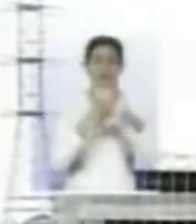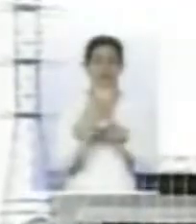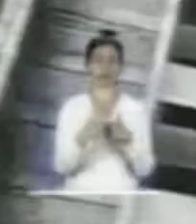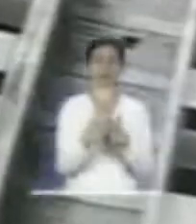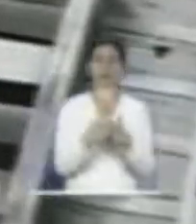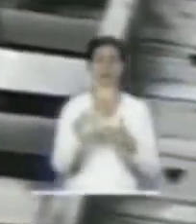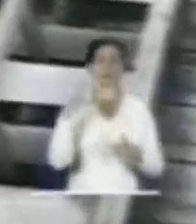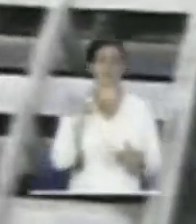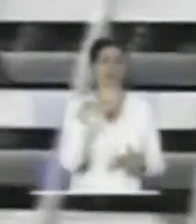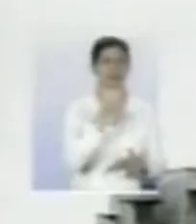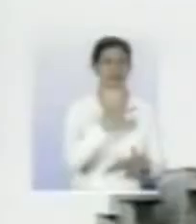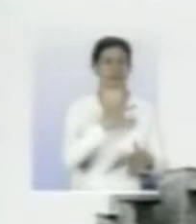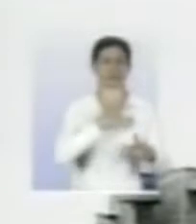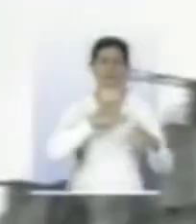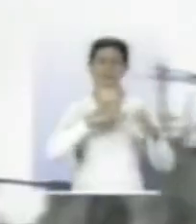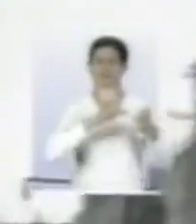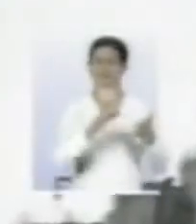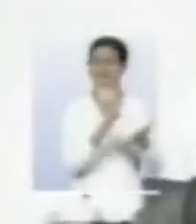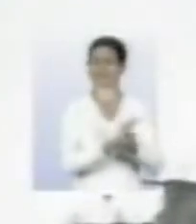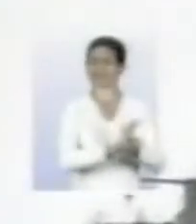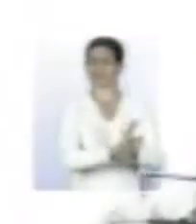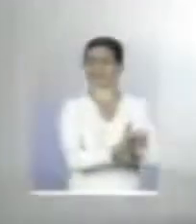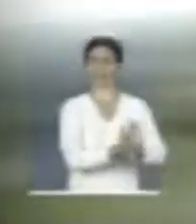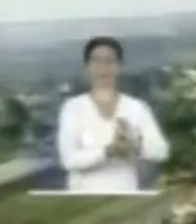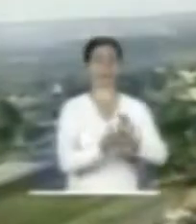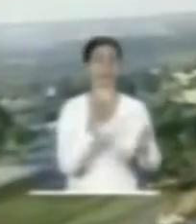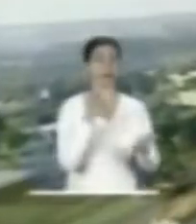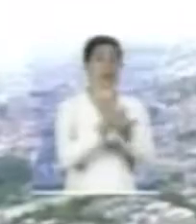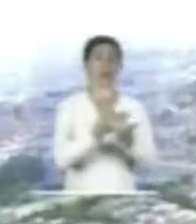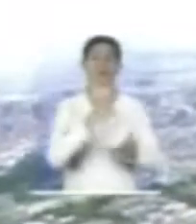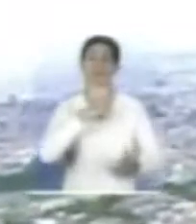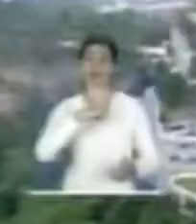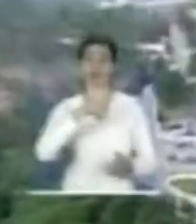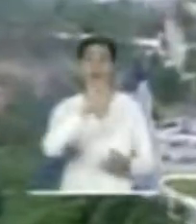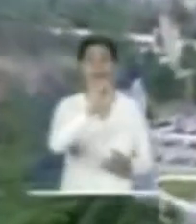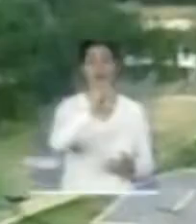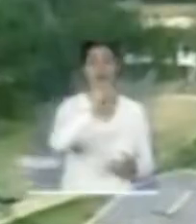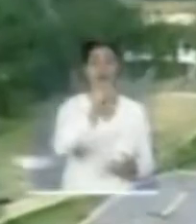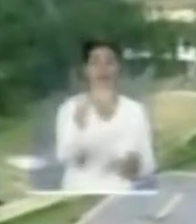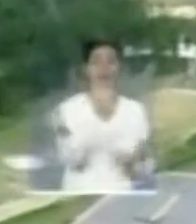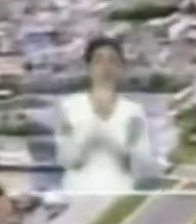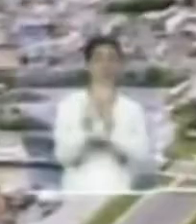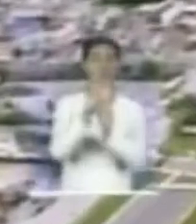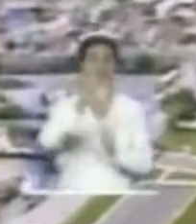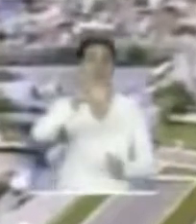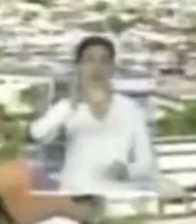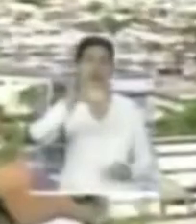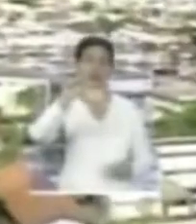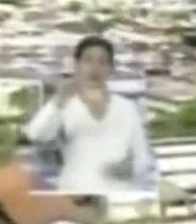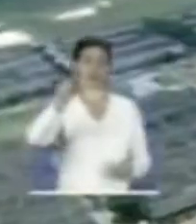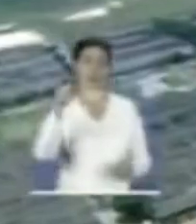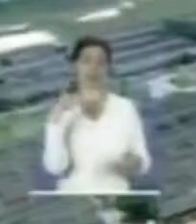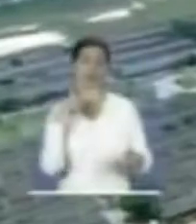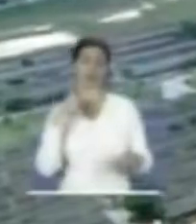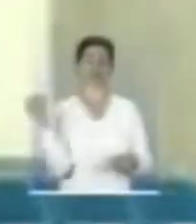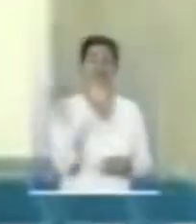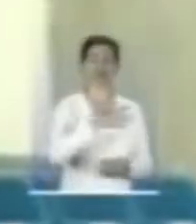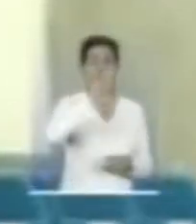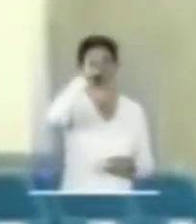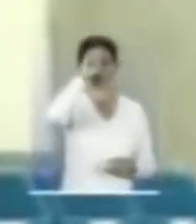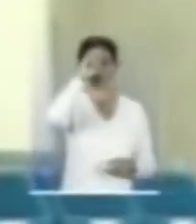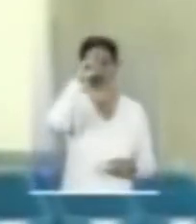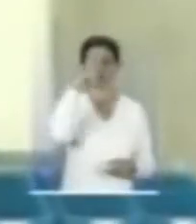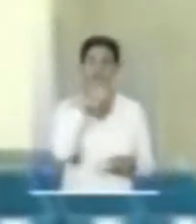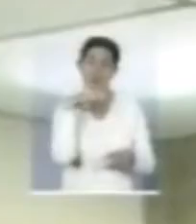para mim. A saúde tinha esqueletos e hospitais parados. Covas e Geraldo fizeram 19 novos hospitais. Ele